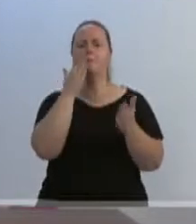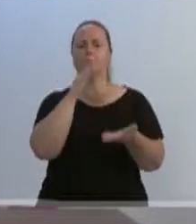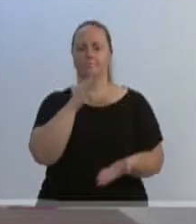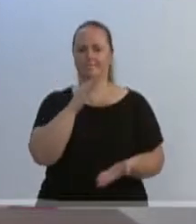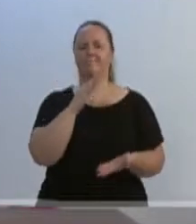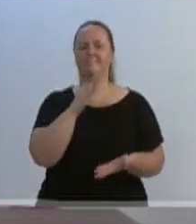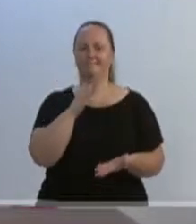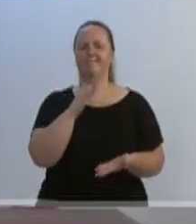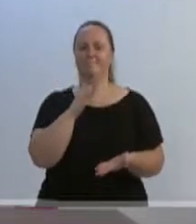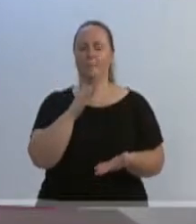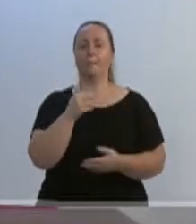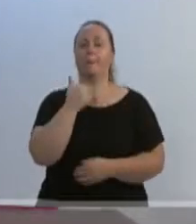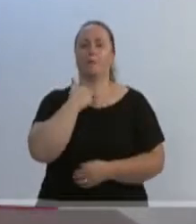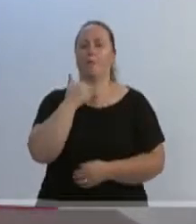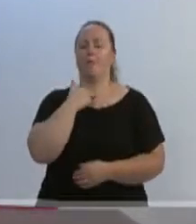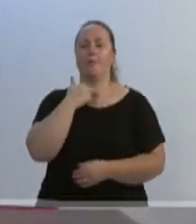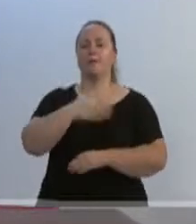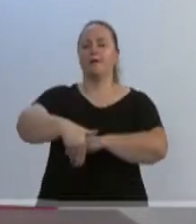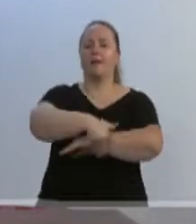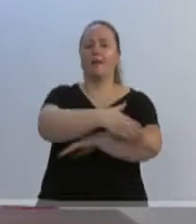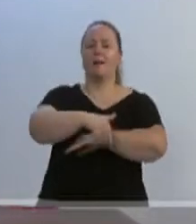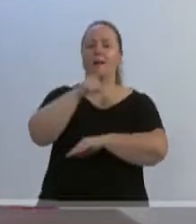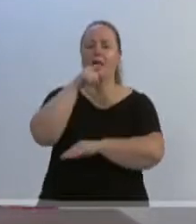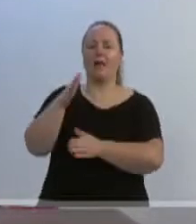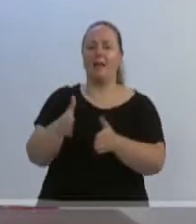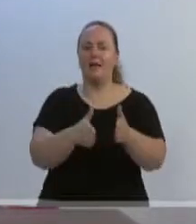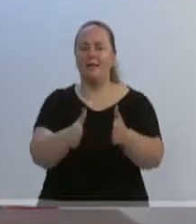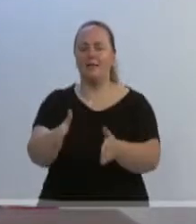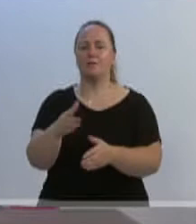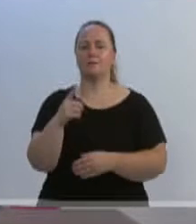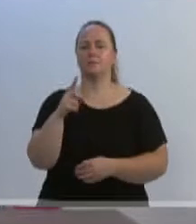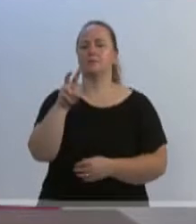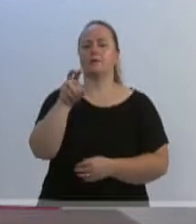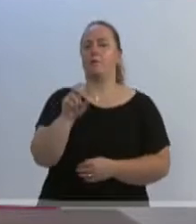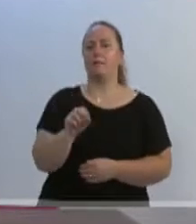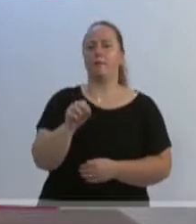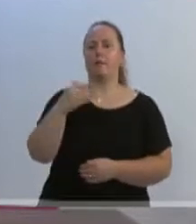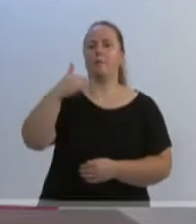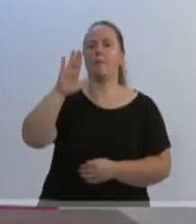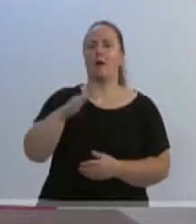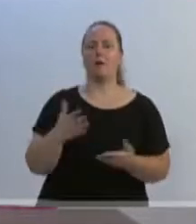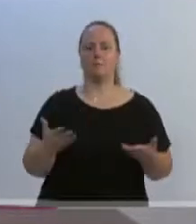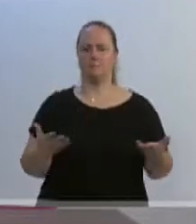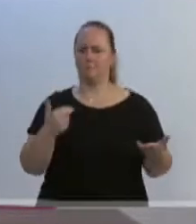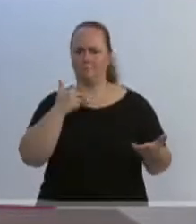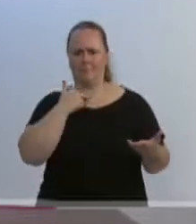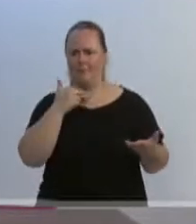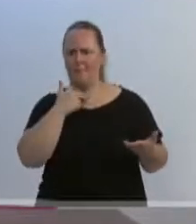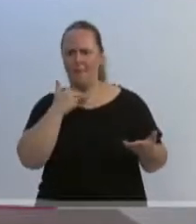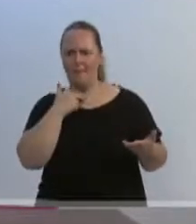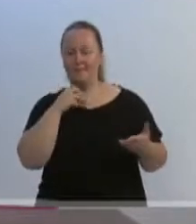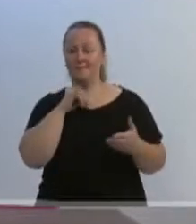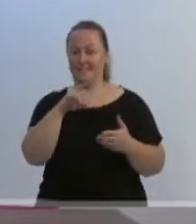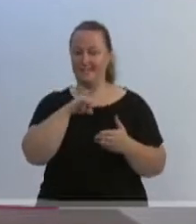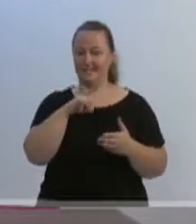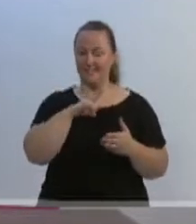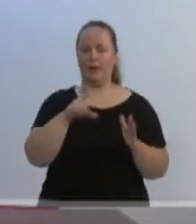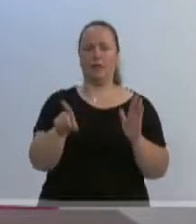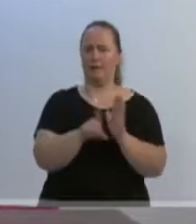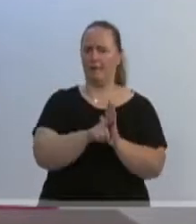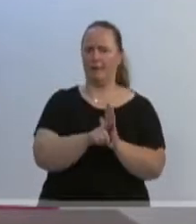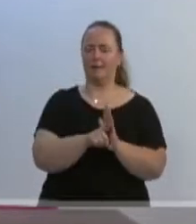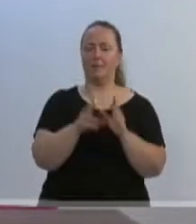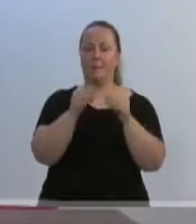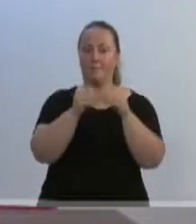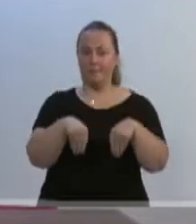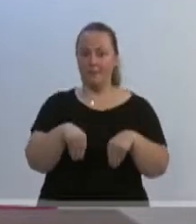a 80 km por hora porque sabe se passar acima de 50 será penalizado. E se existe alguém que está prejudicado no que diz respeito